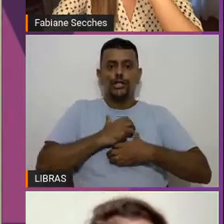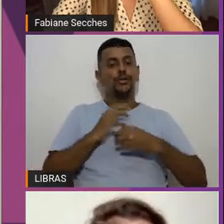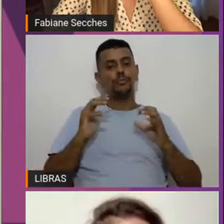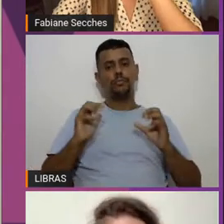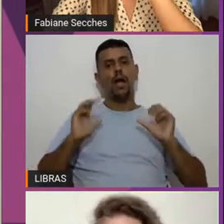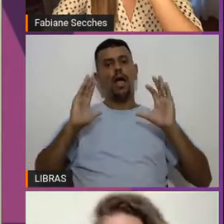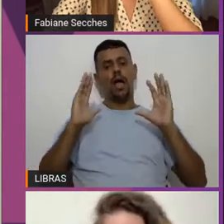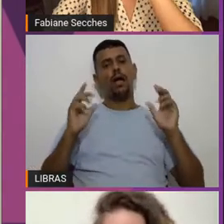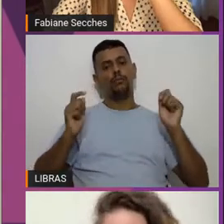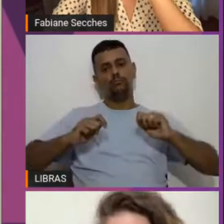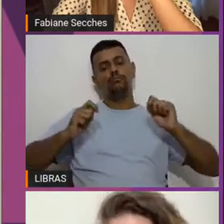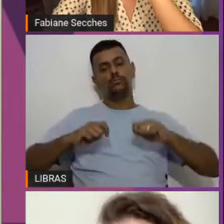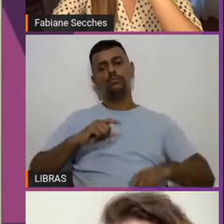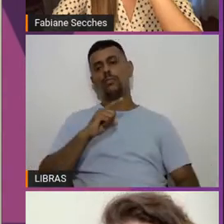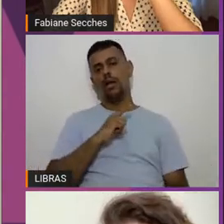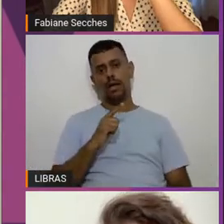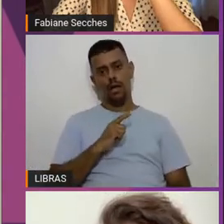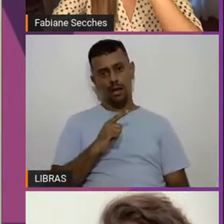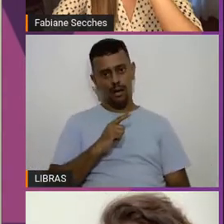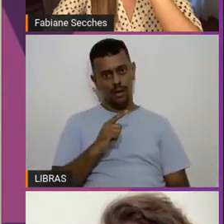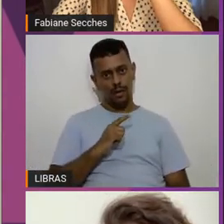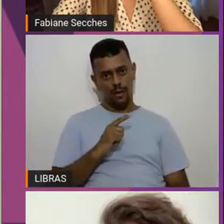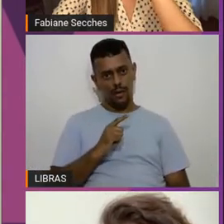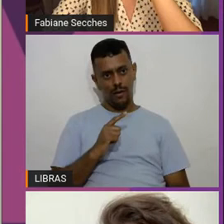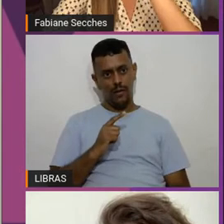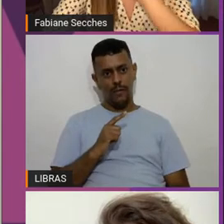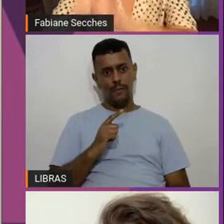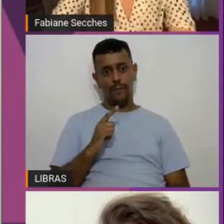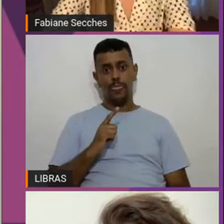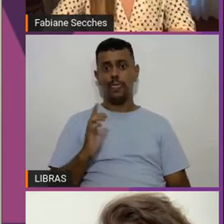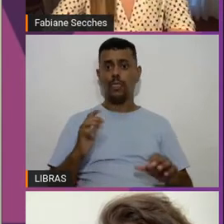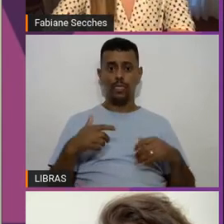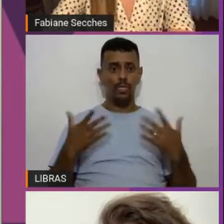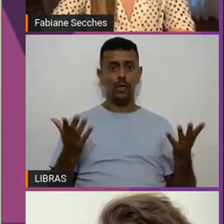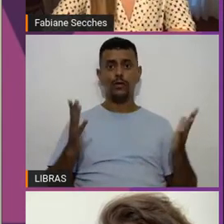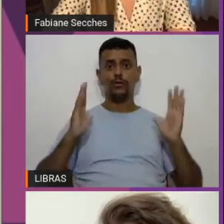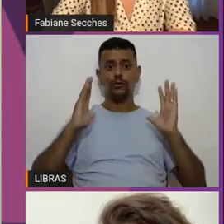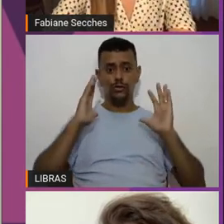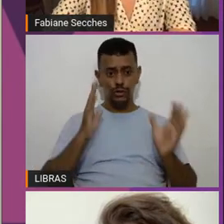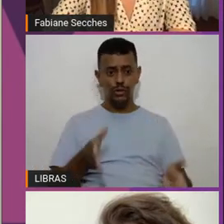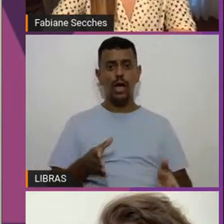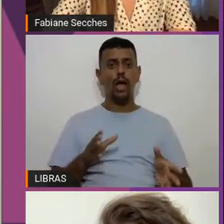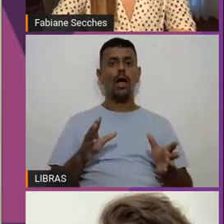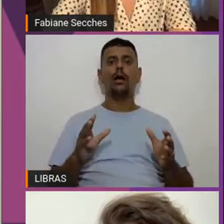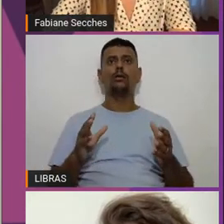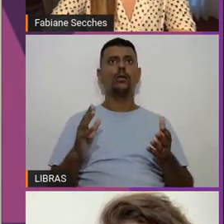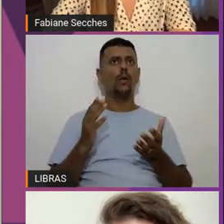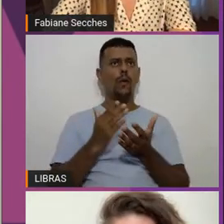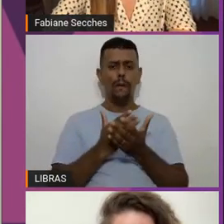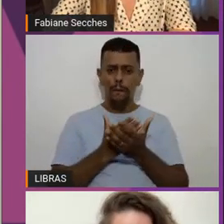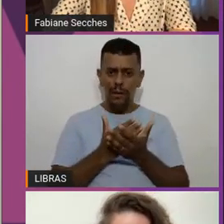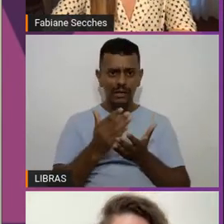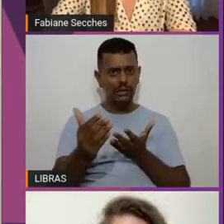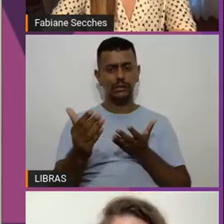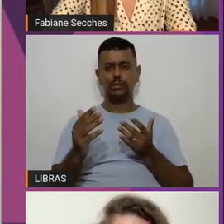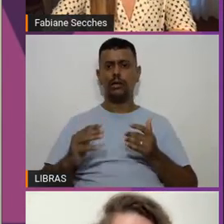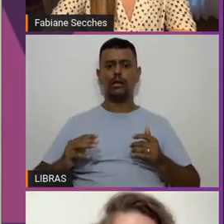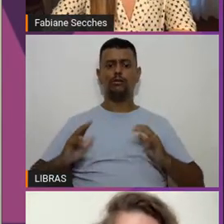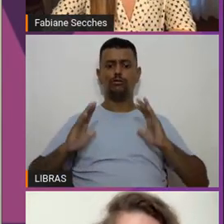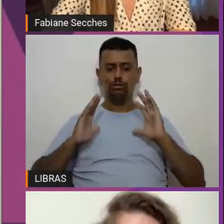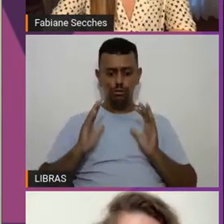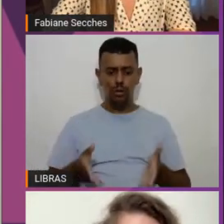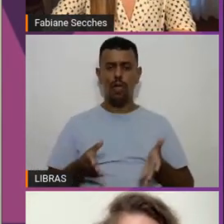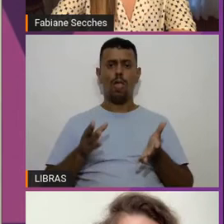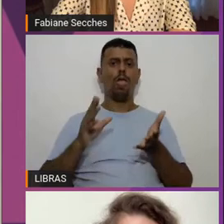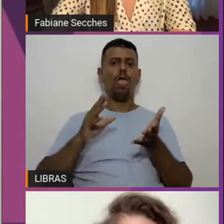maior e então desde o início desde quando eu comecei a escrever para mim